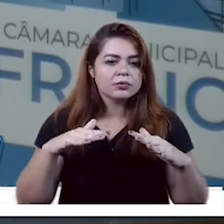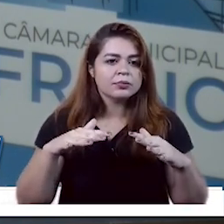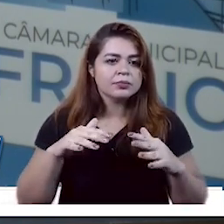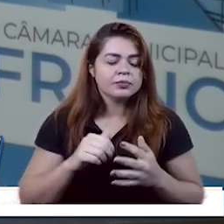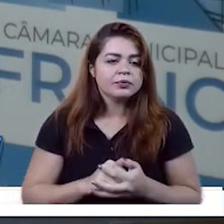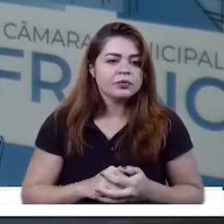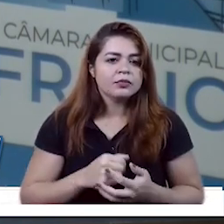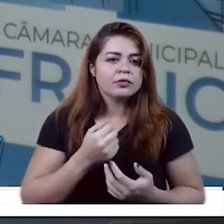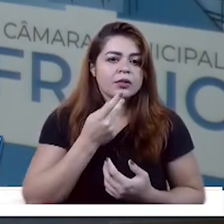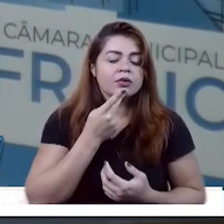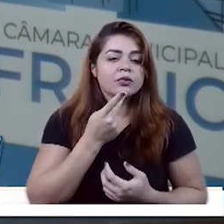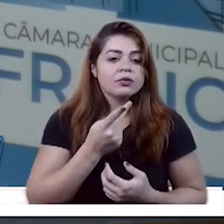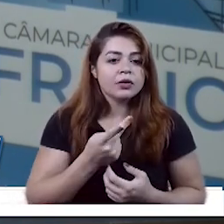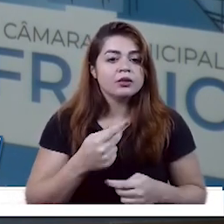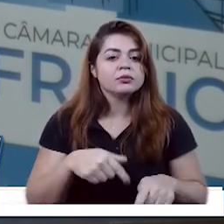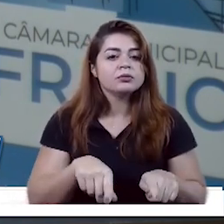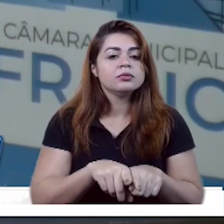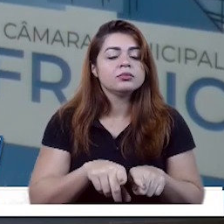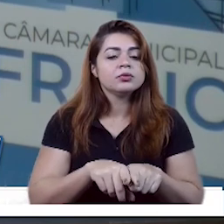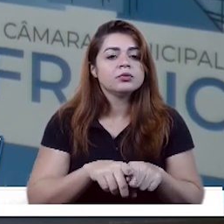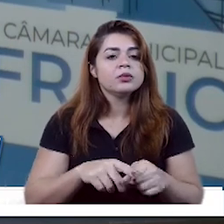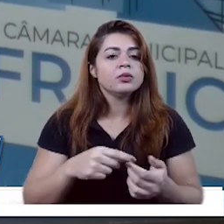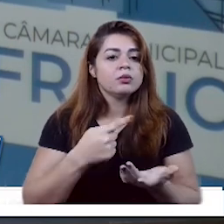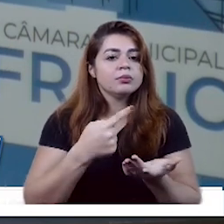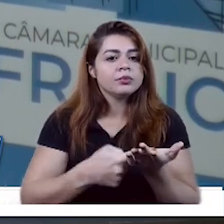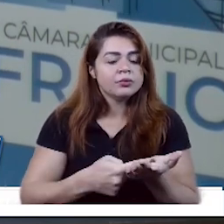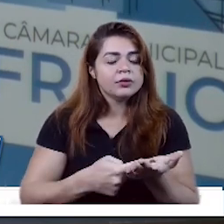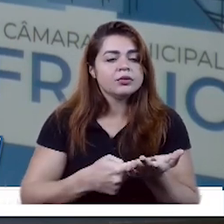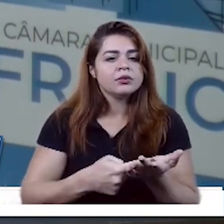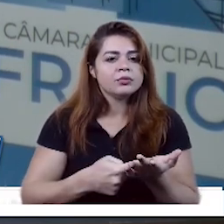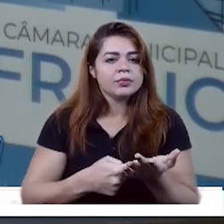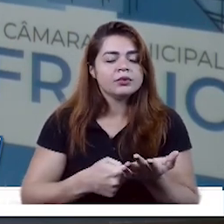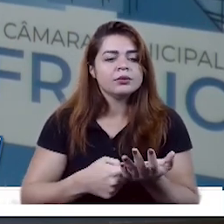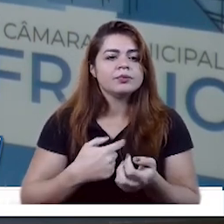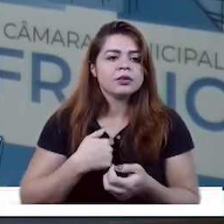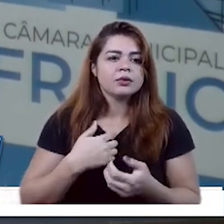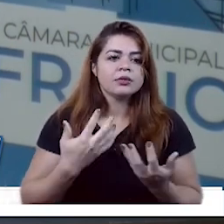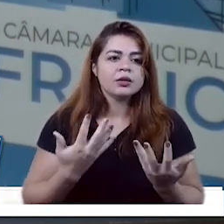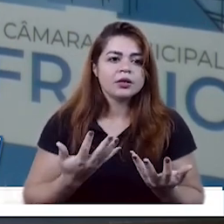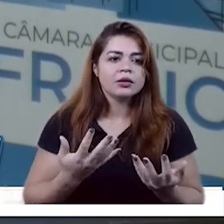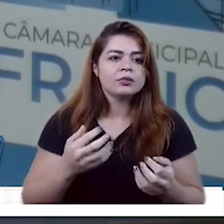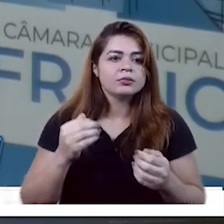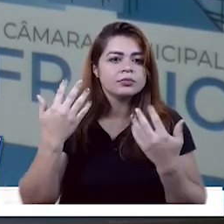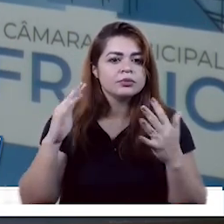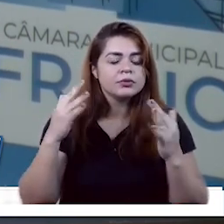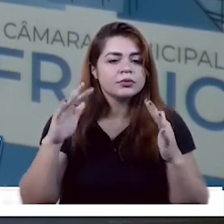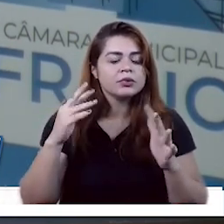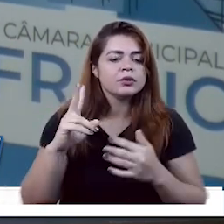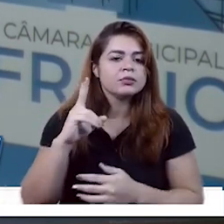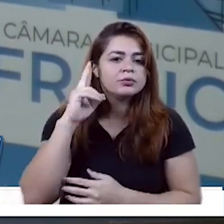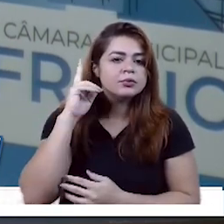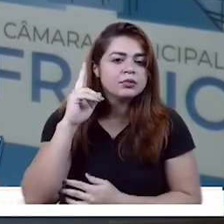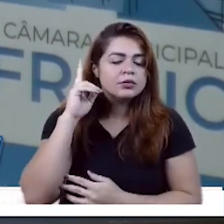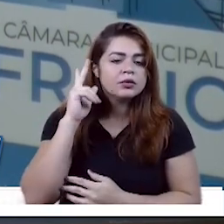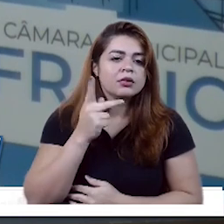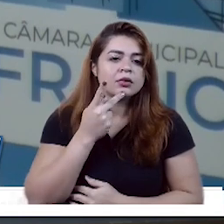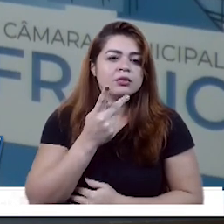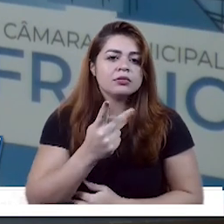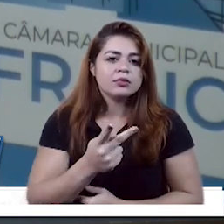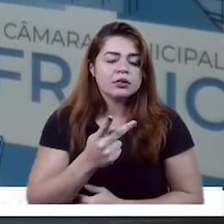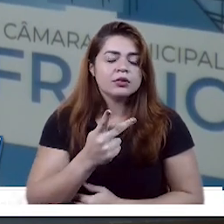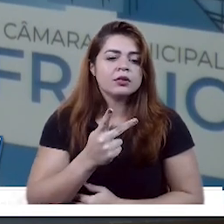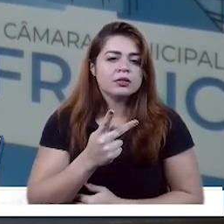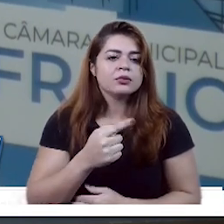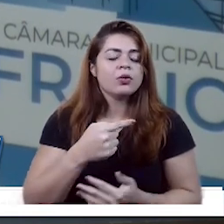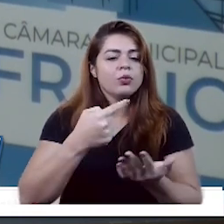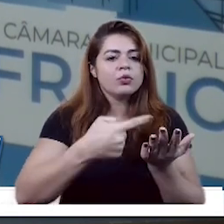o comprometimento. Quero parabenizar o Zezinho pela fala dele aqui sobre o nosso compromisso